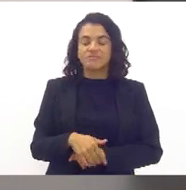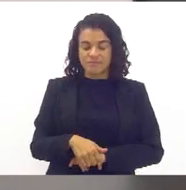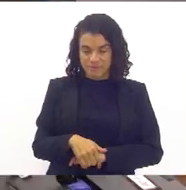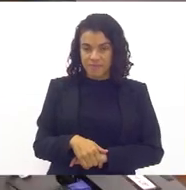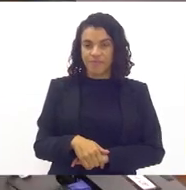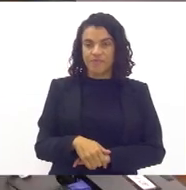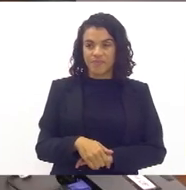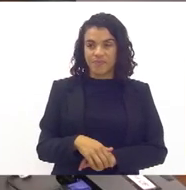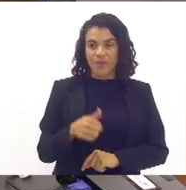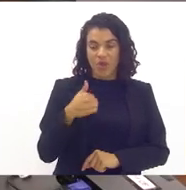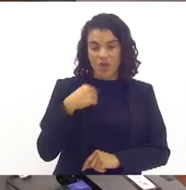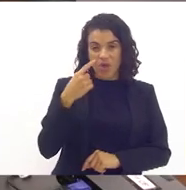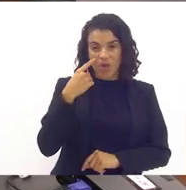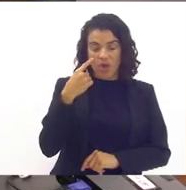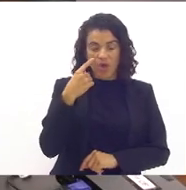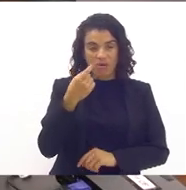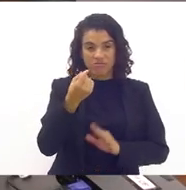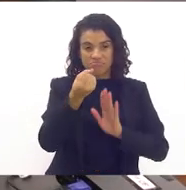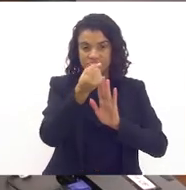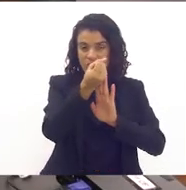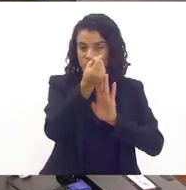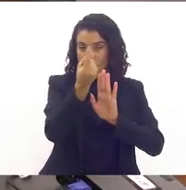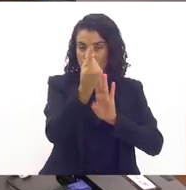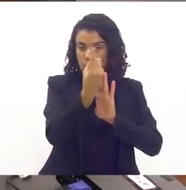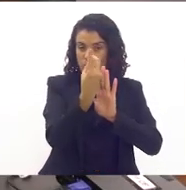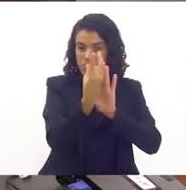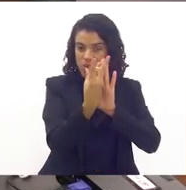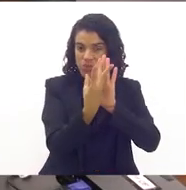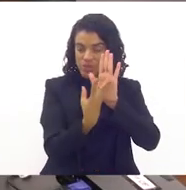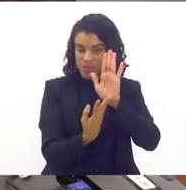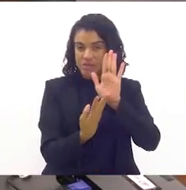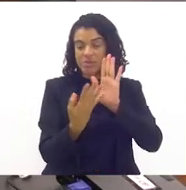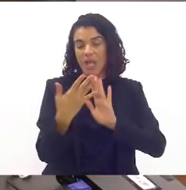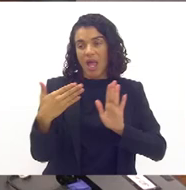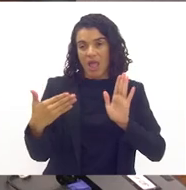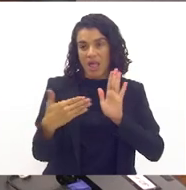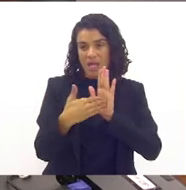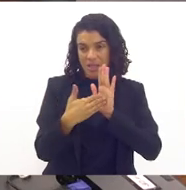ó, a posição da aplicação mínima de educação até agosto em